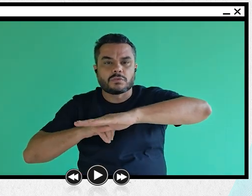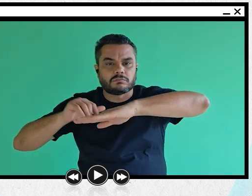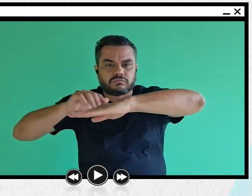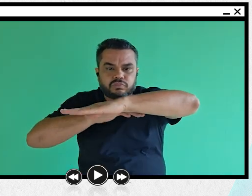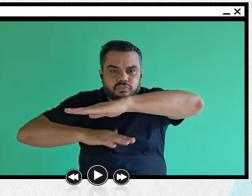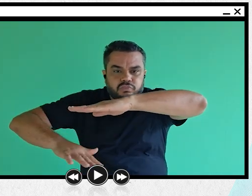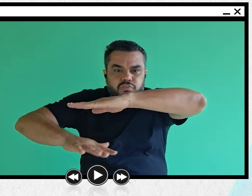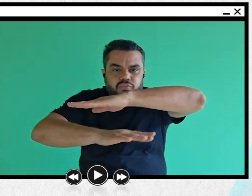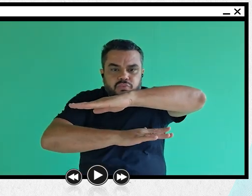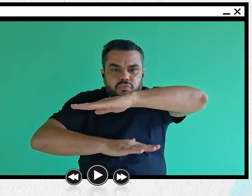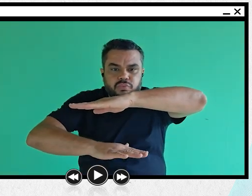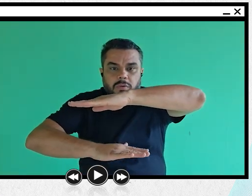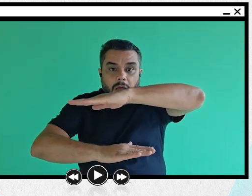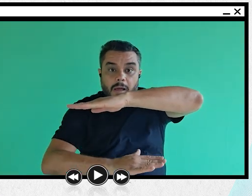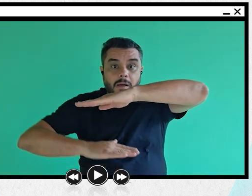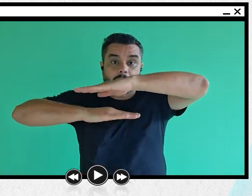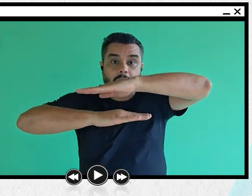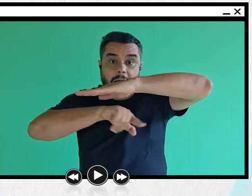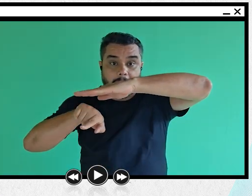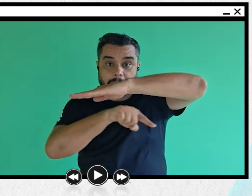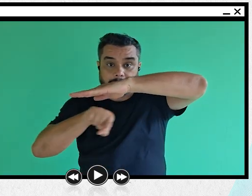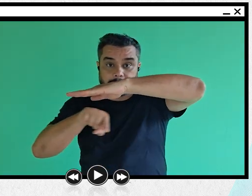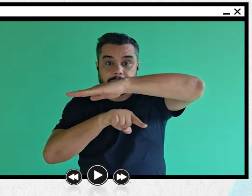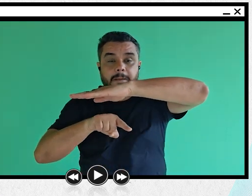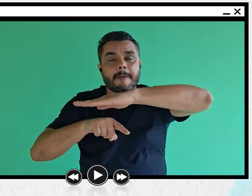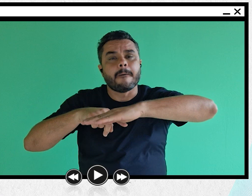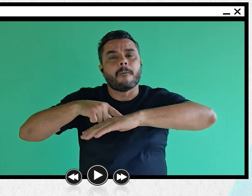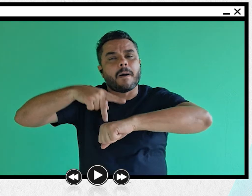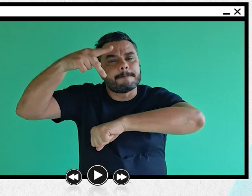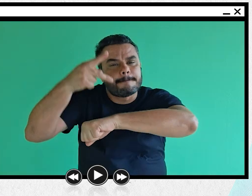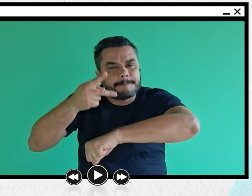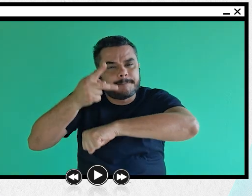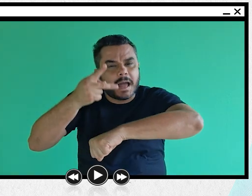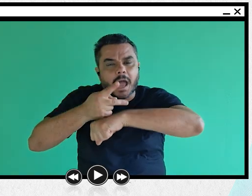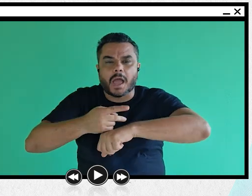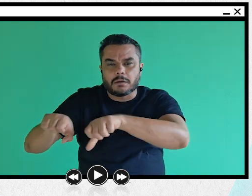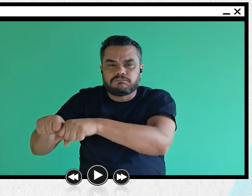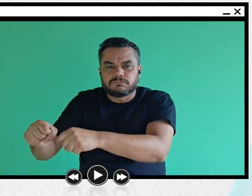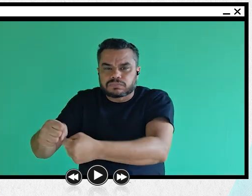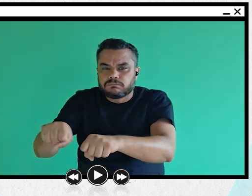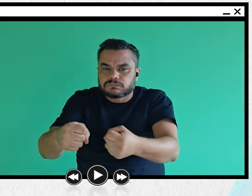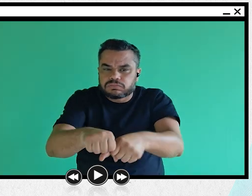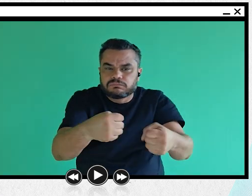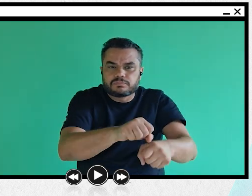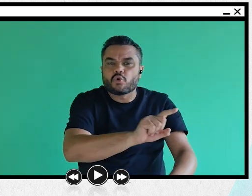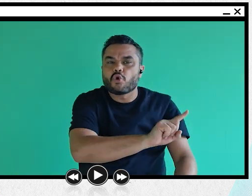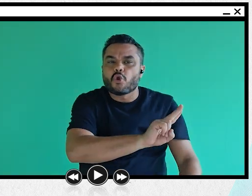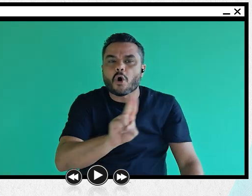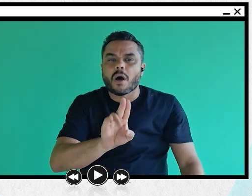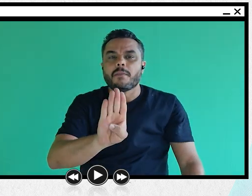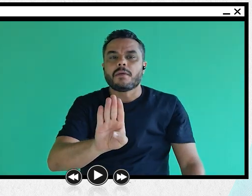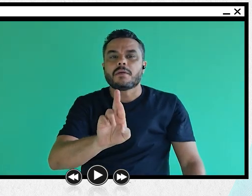depois sobre ela você coloca uma camada de brita grossa, é um sistema subsuperficial, então a brita ela funciona também